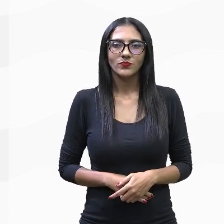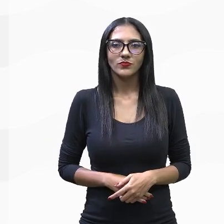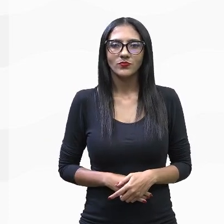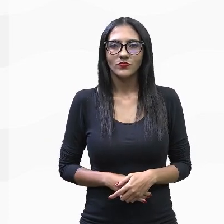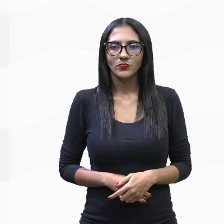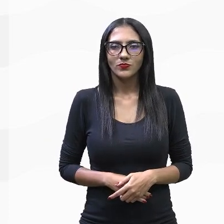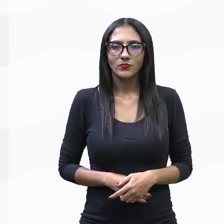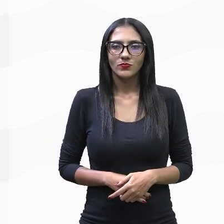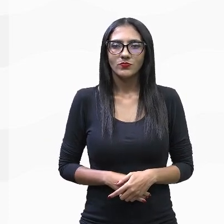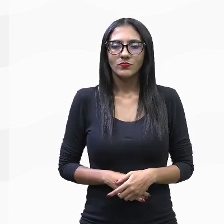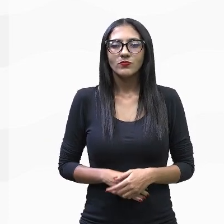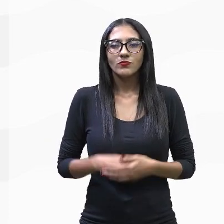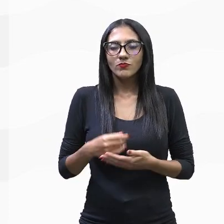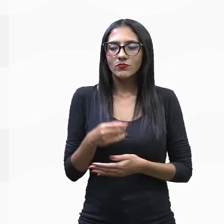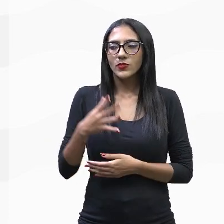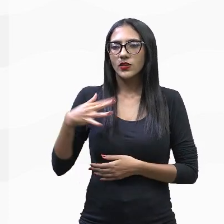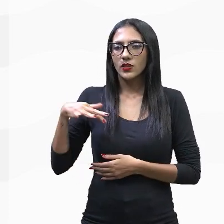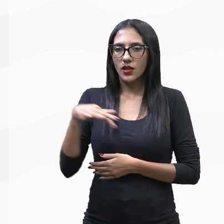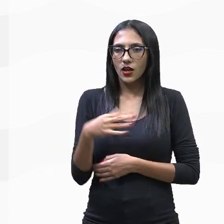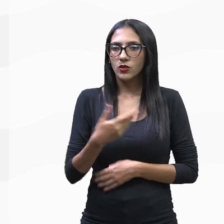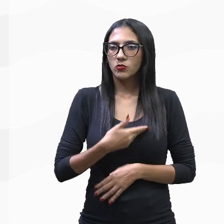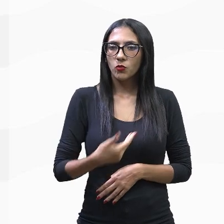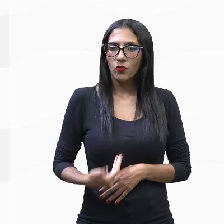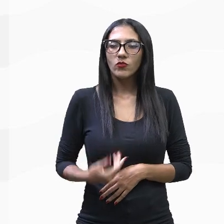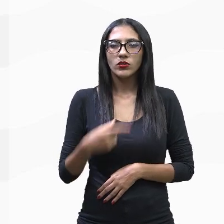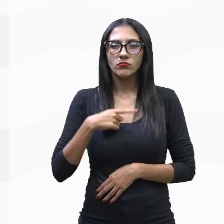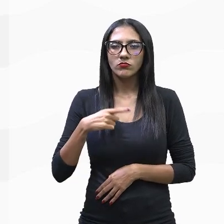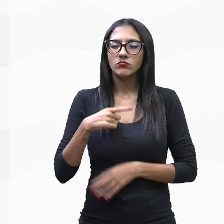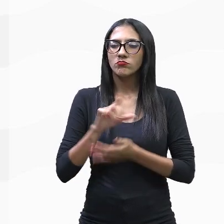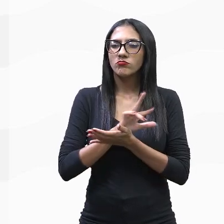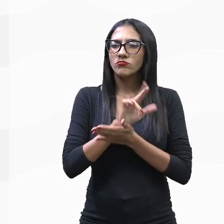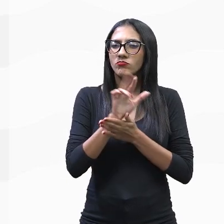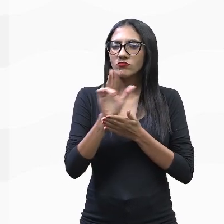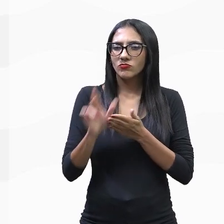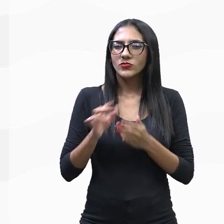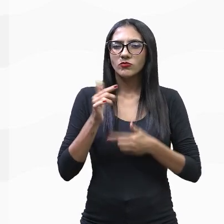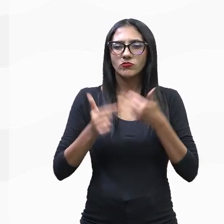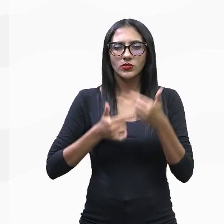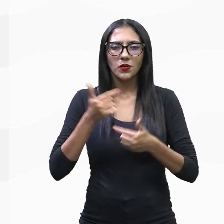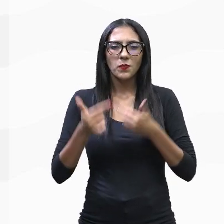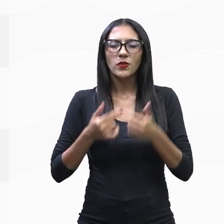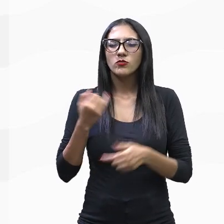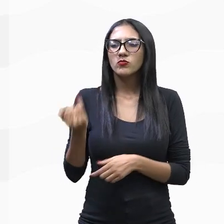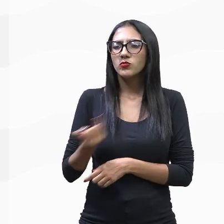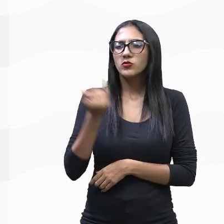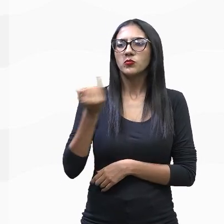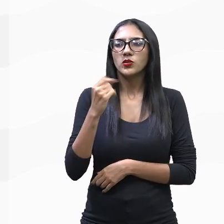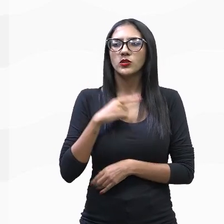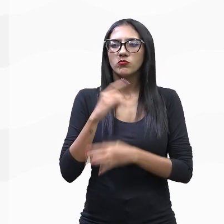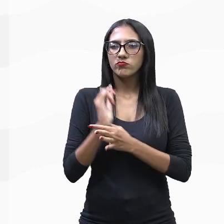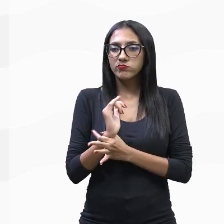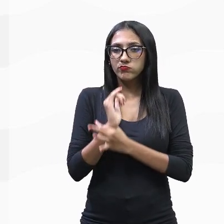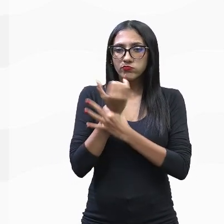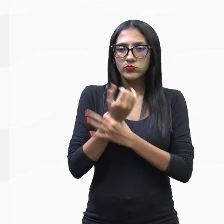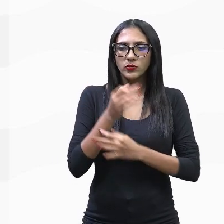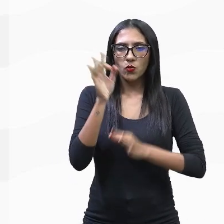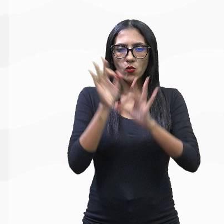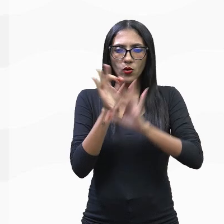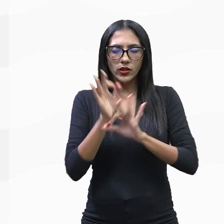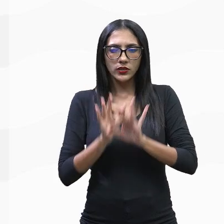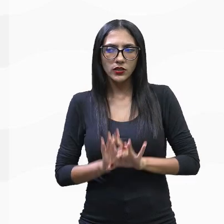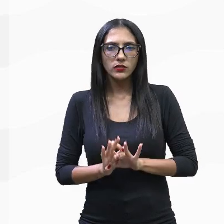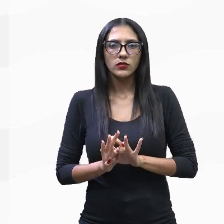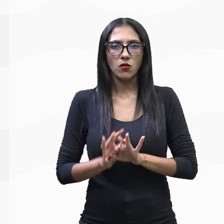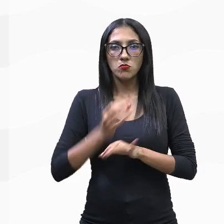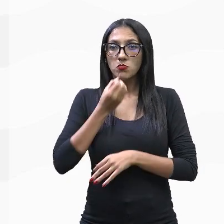No setor público, não é, professor? Há uma variedade de trabalhos essenciais para garantir o funcionamento